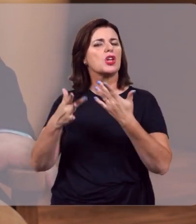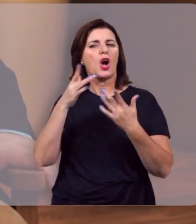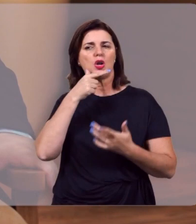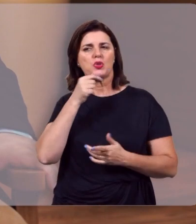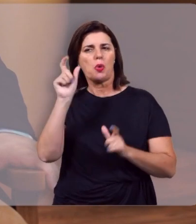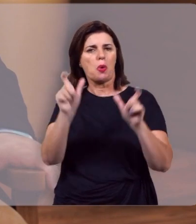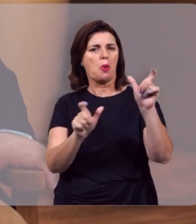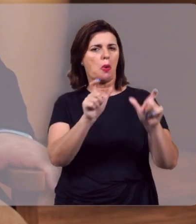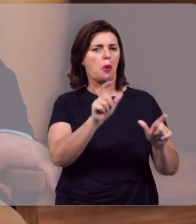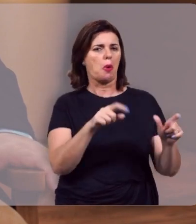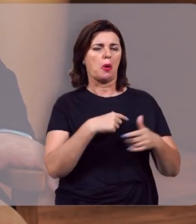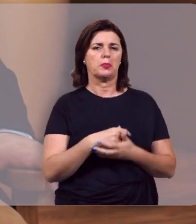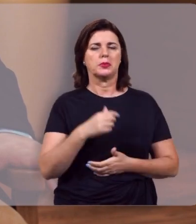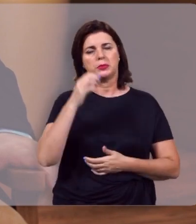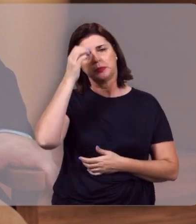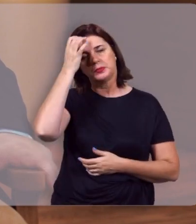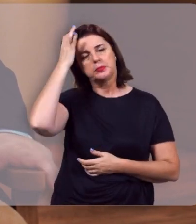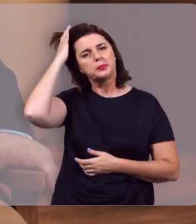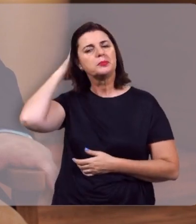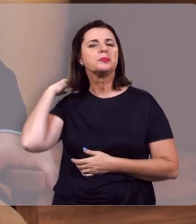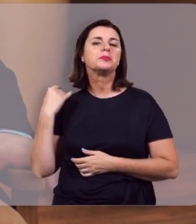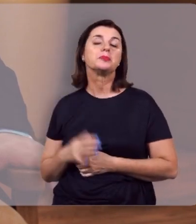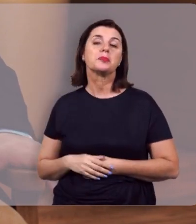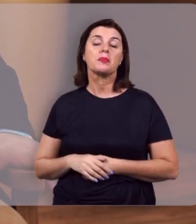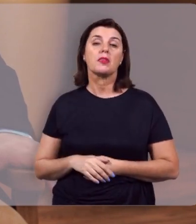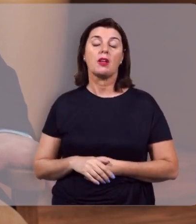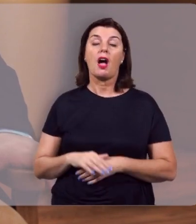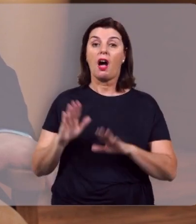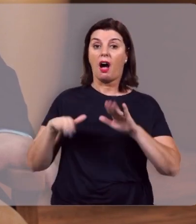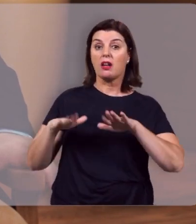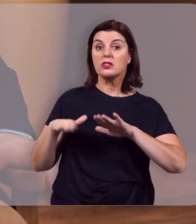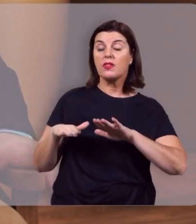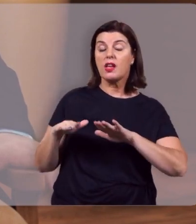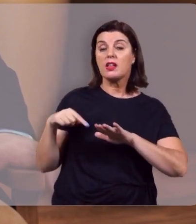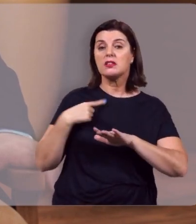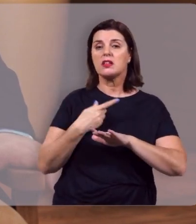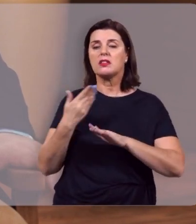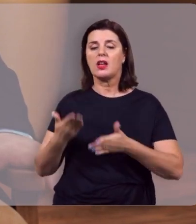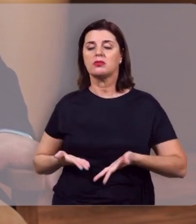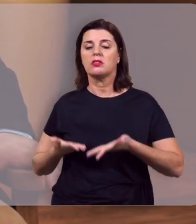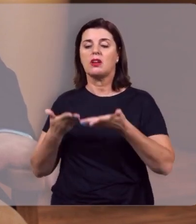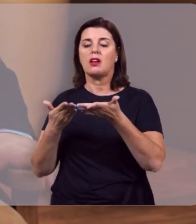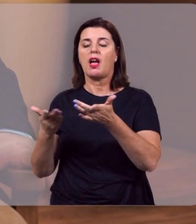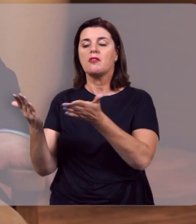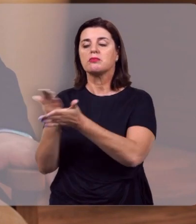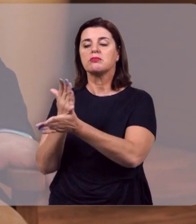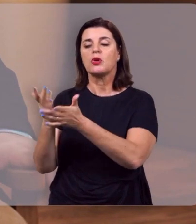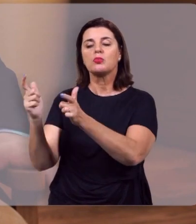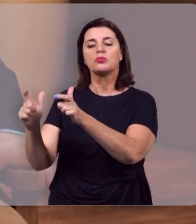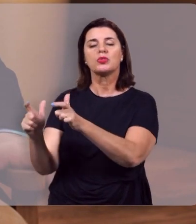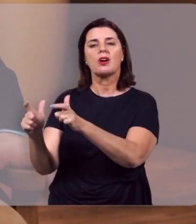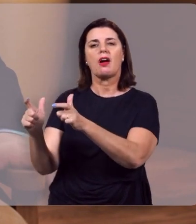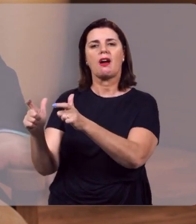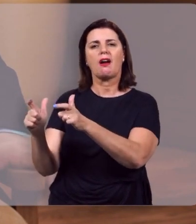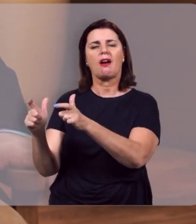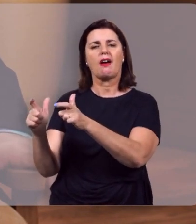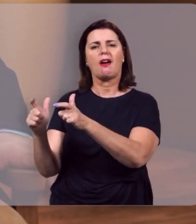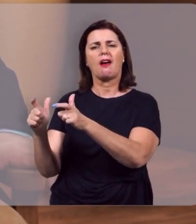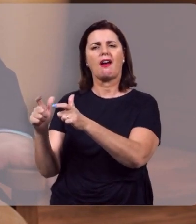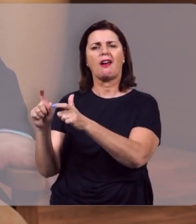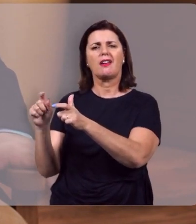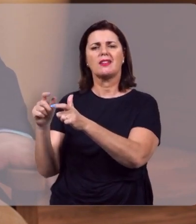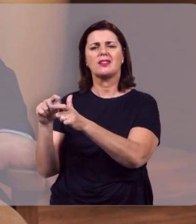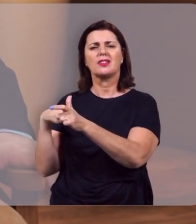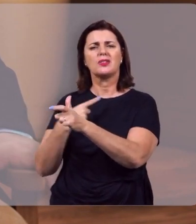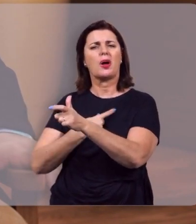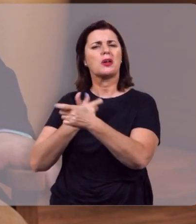homens e diante dos nossos próprios olhos. E às vezes Deus nos leva para algumas situações nas